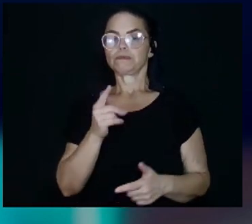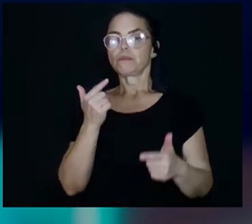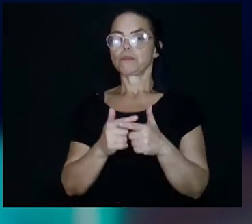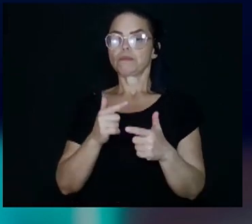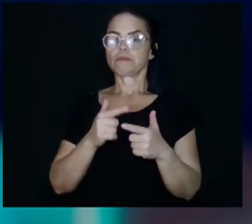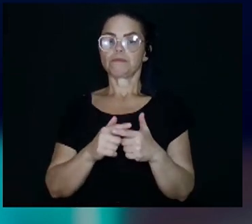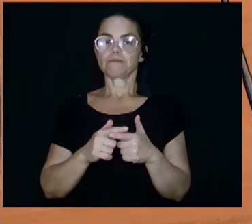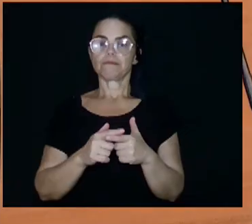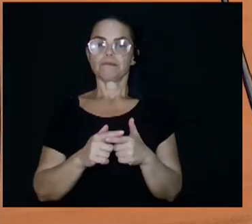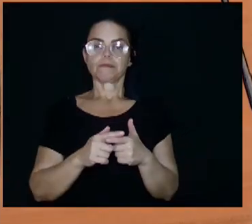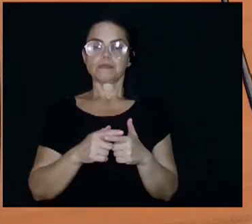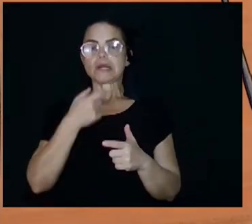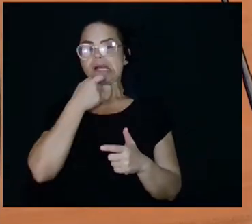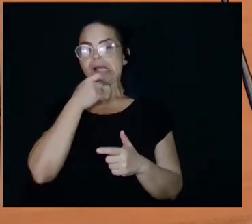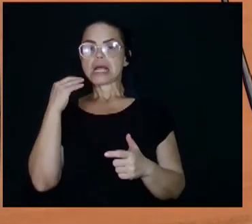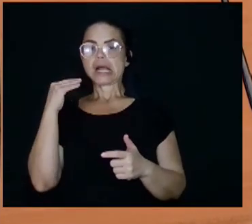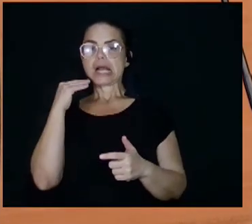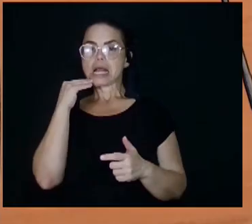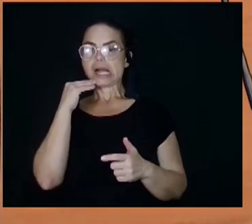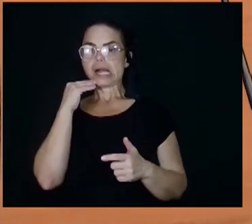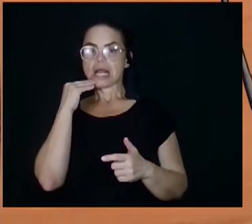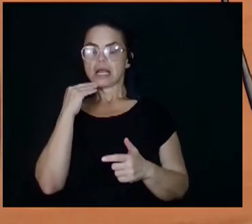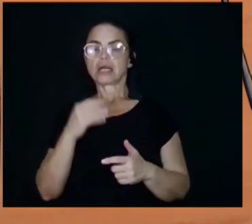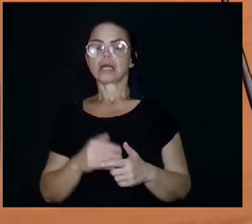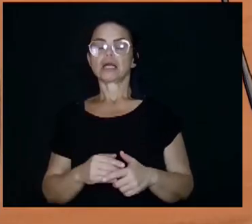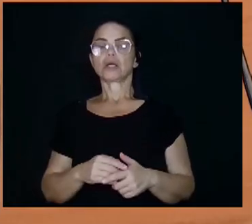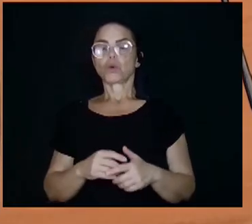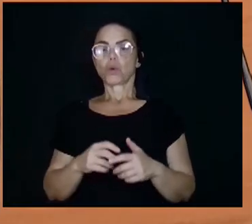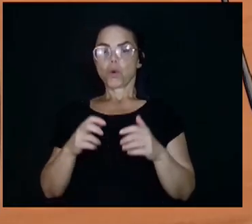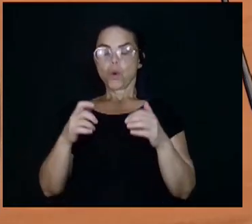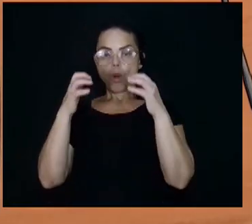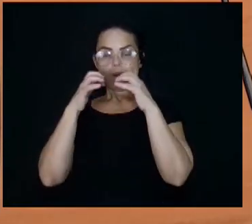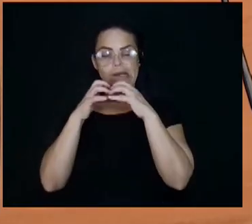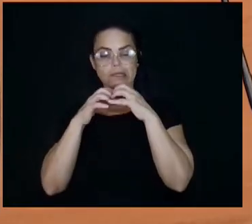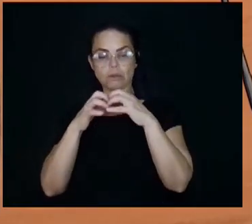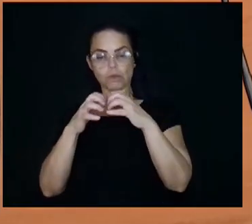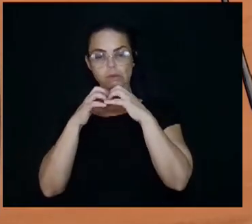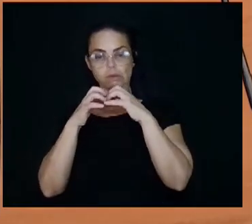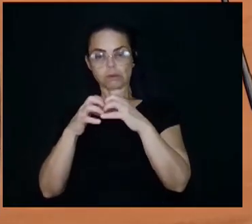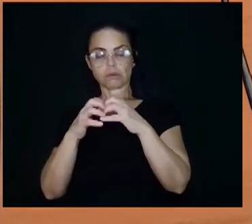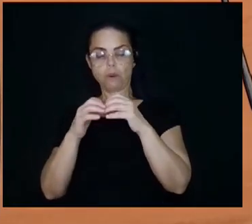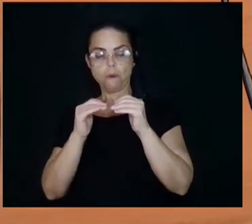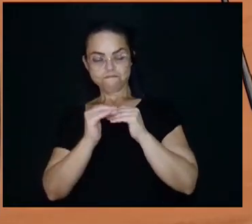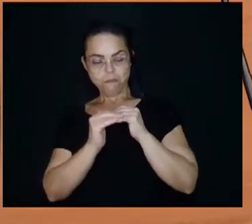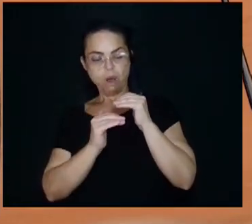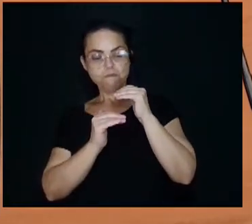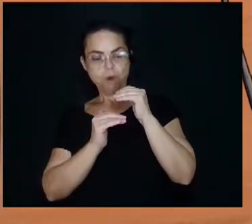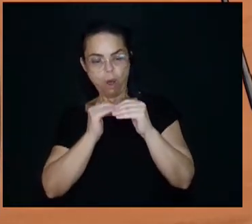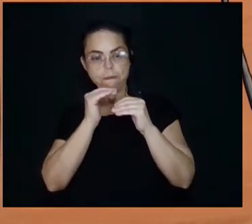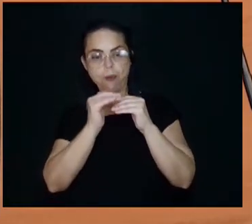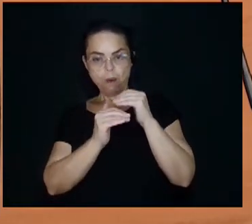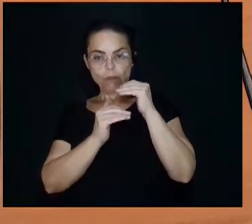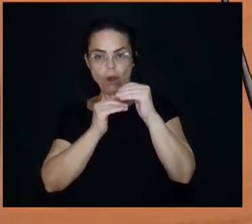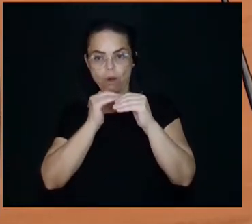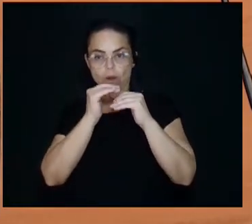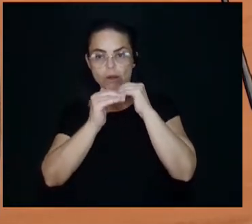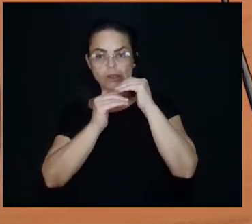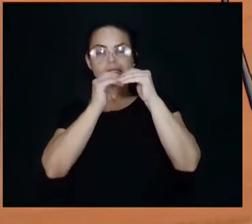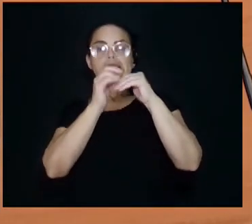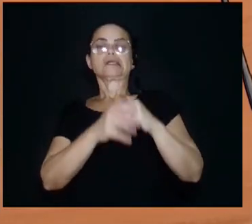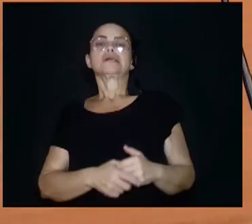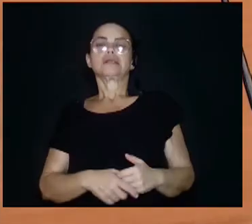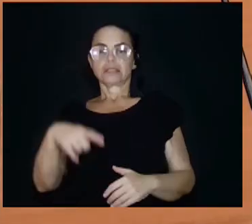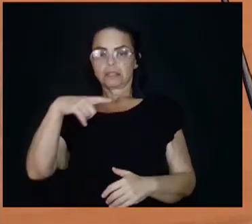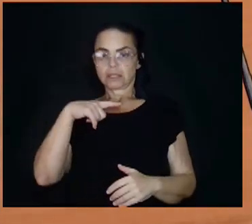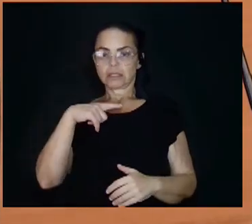do neurodesenvolvimento. O que significa isso? É quando você tem uma fluência